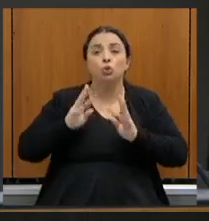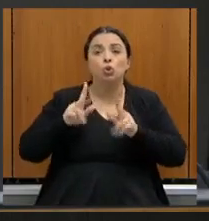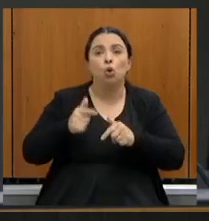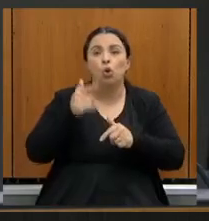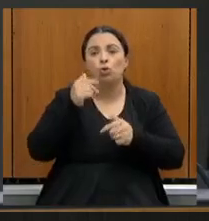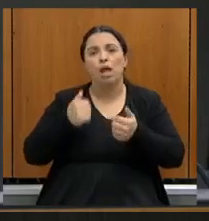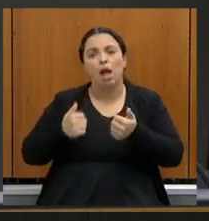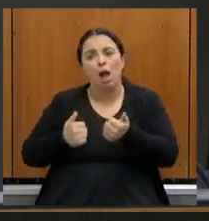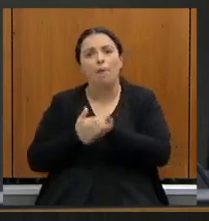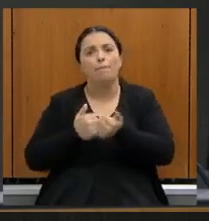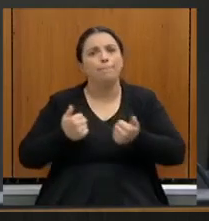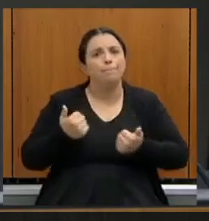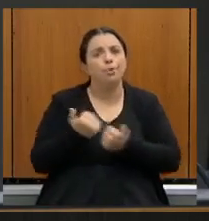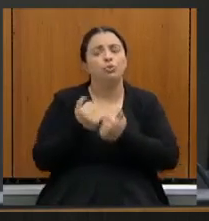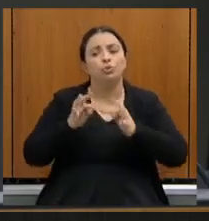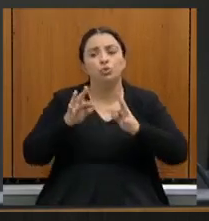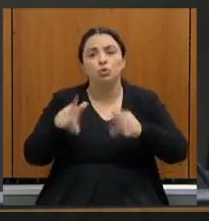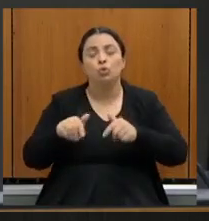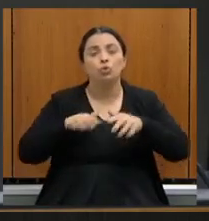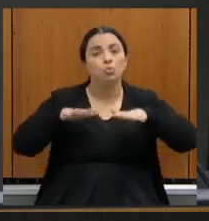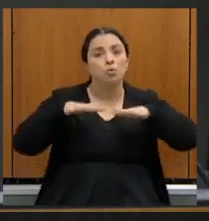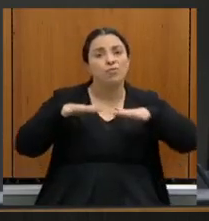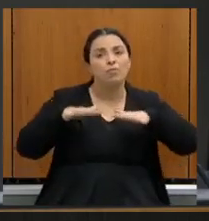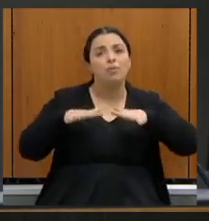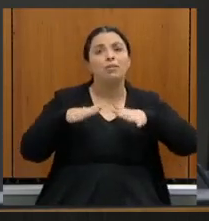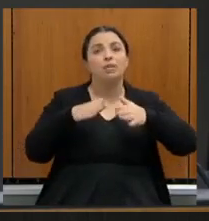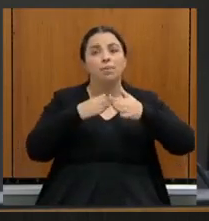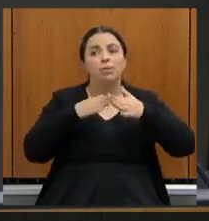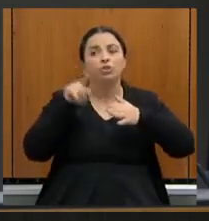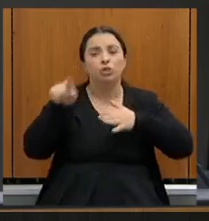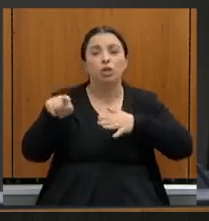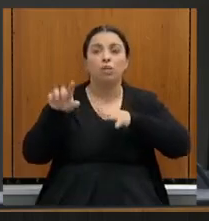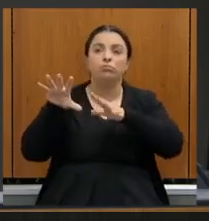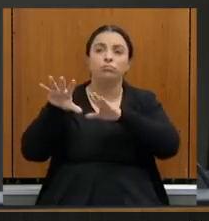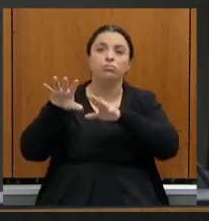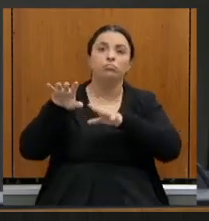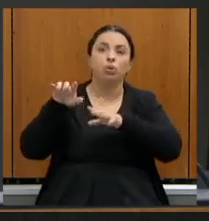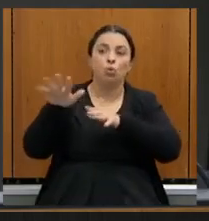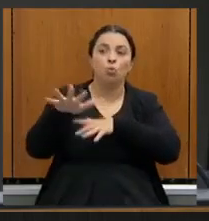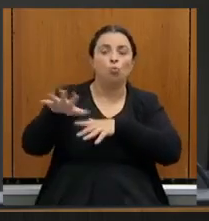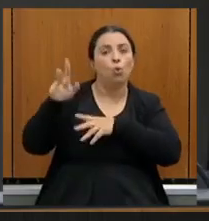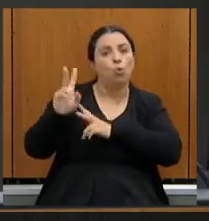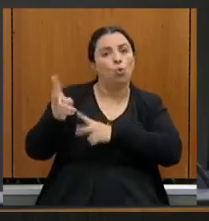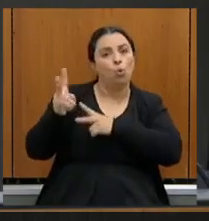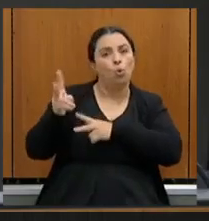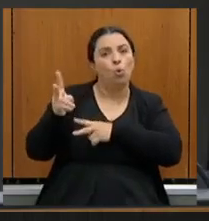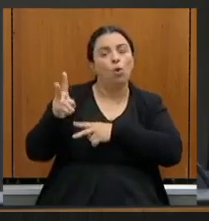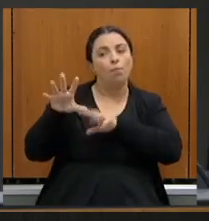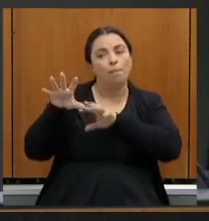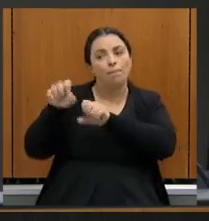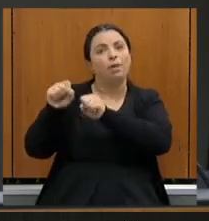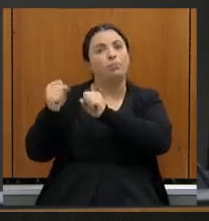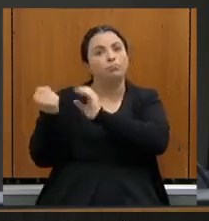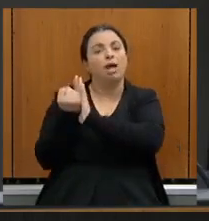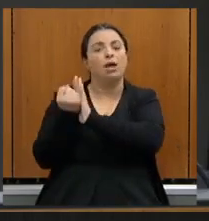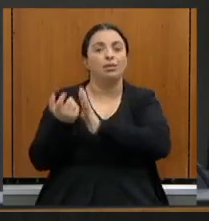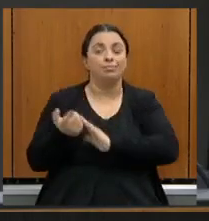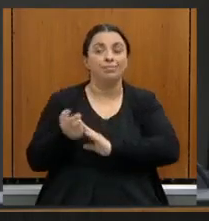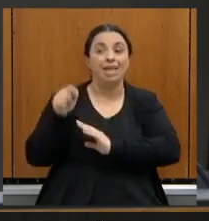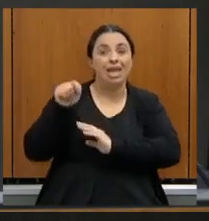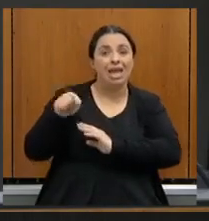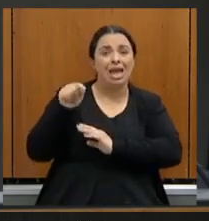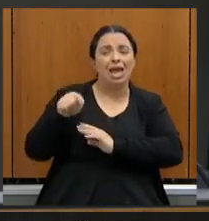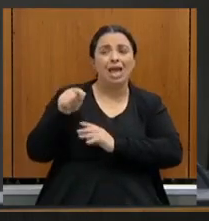pelo tombamento da Serra do Curral. É um assunto que já vem de anos, eu citei aqui um